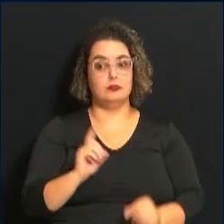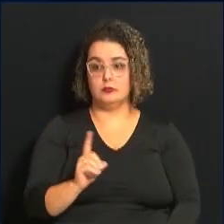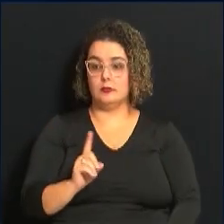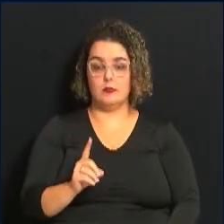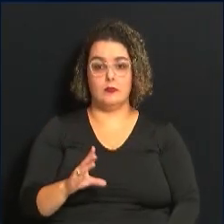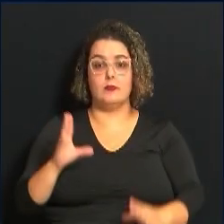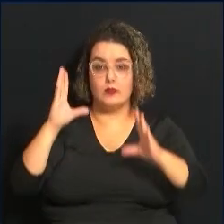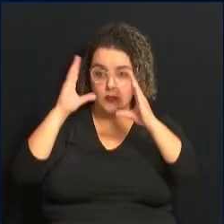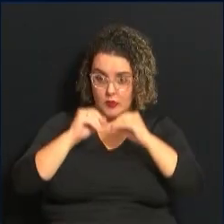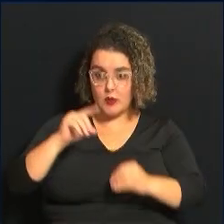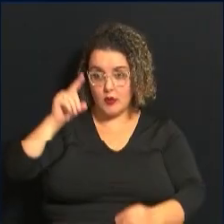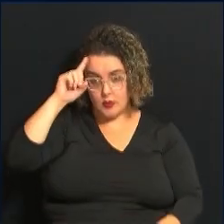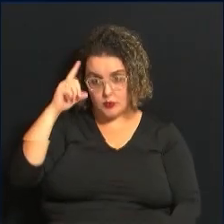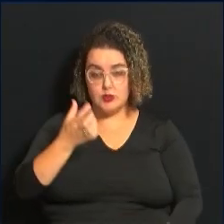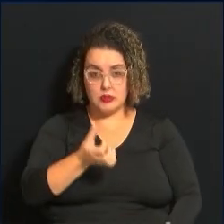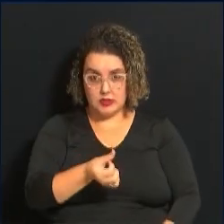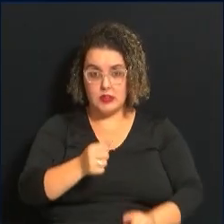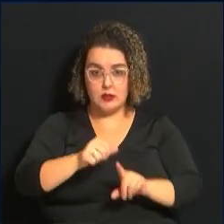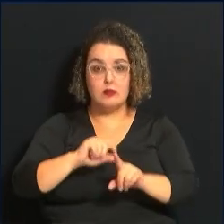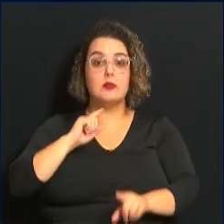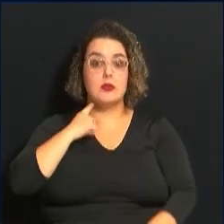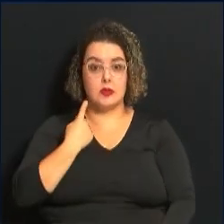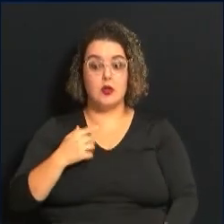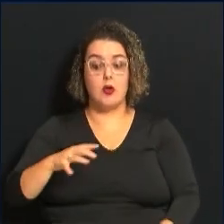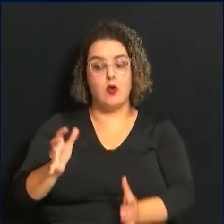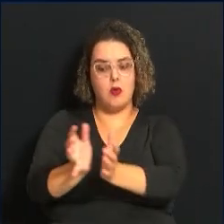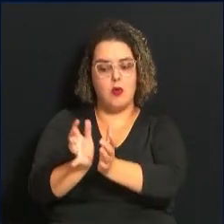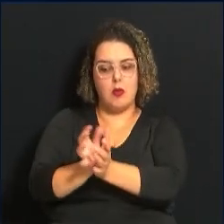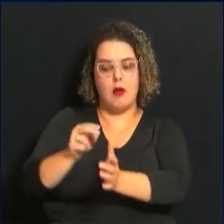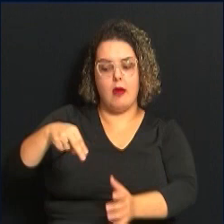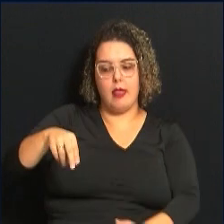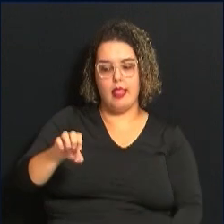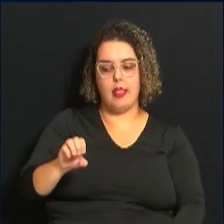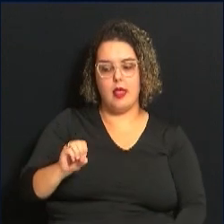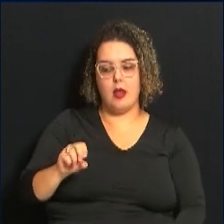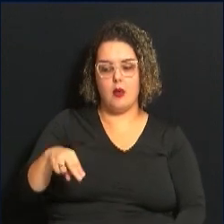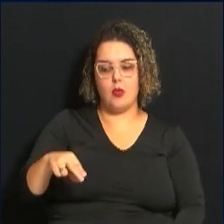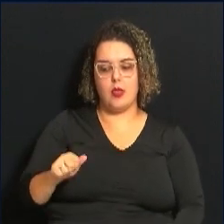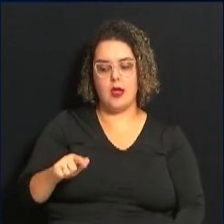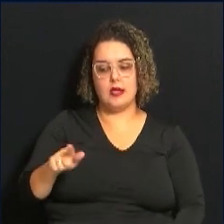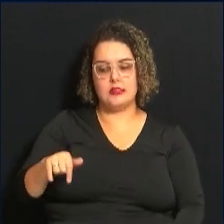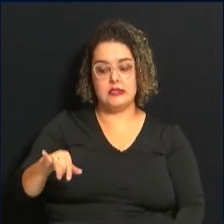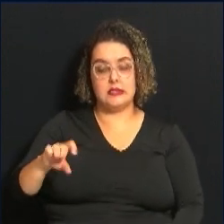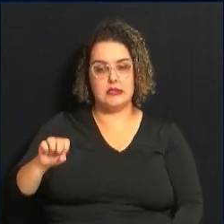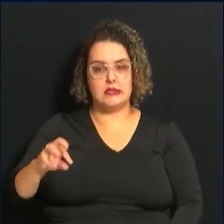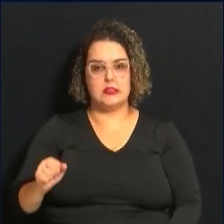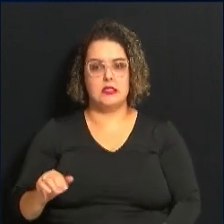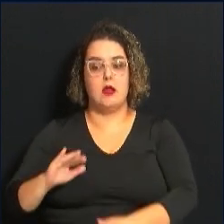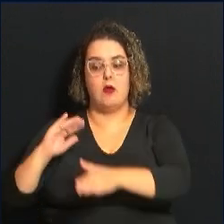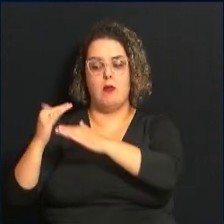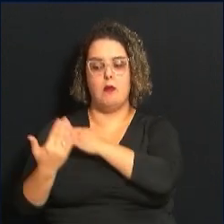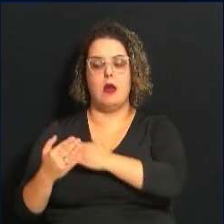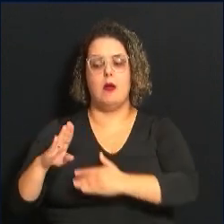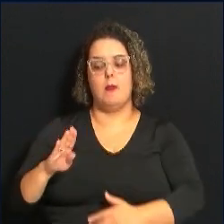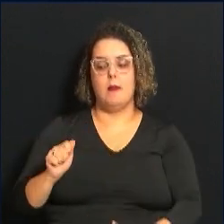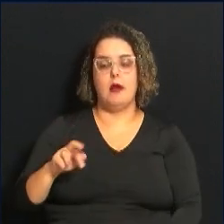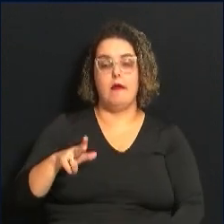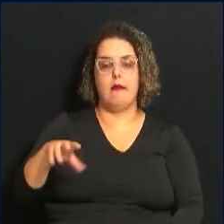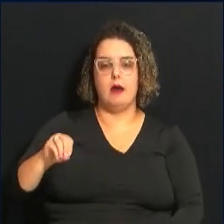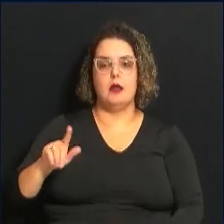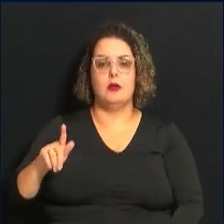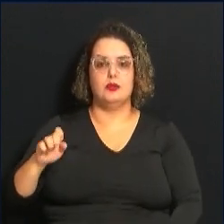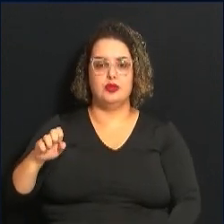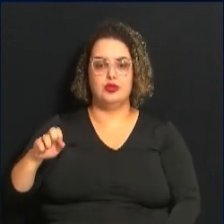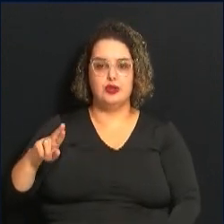último dia 6 de maio, um grupo neonazista invadiu um bar aqui no distrito de Barão Geraldo e agrediu o dono,